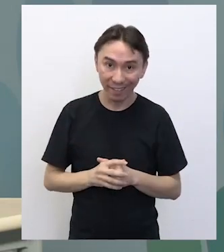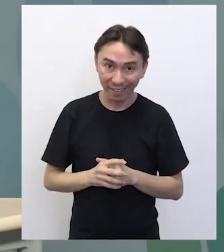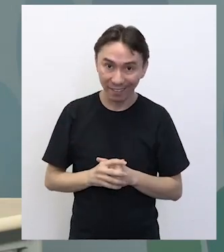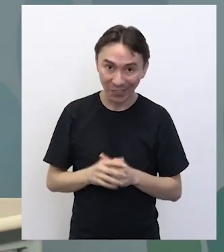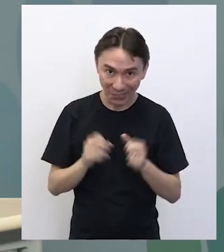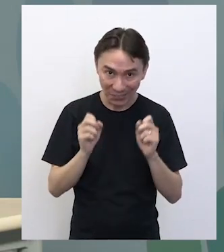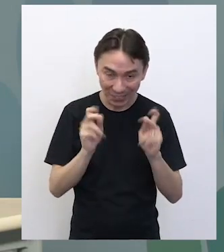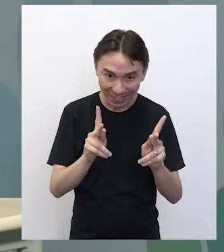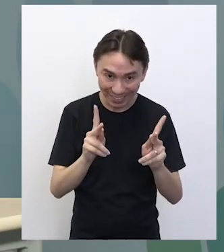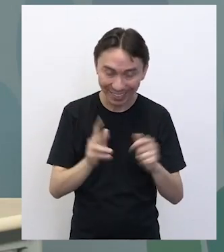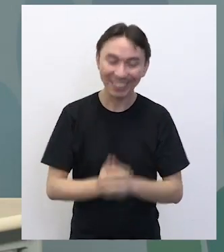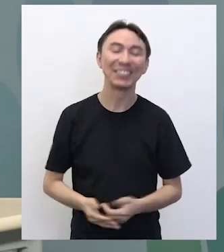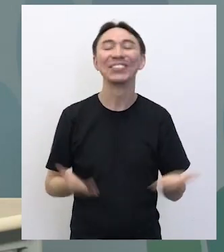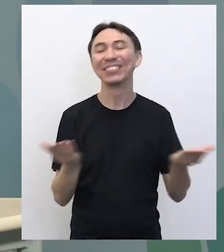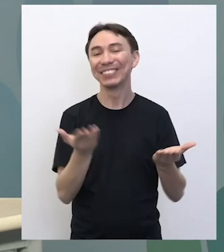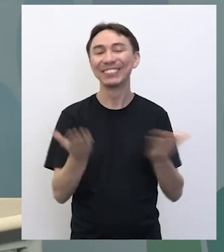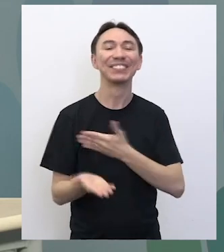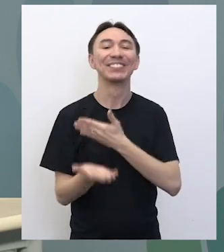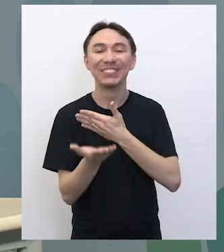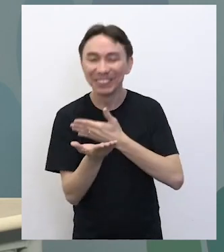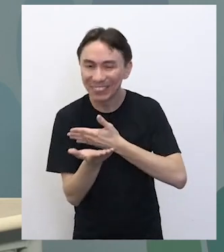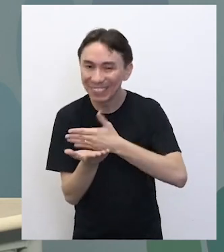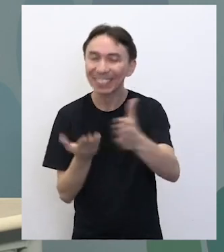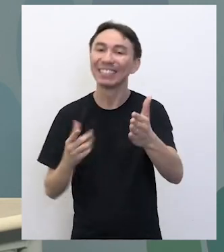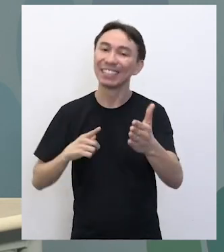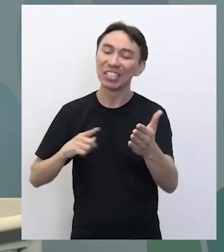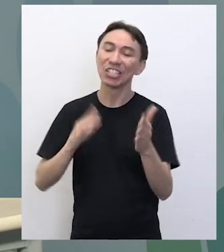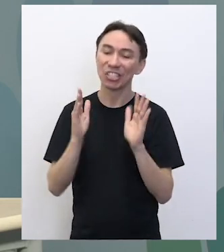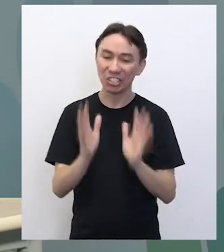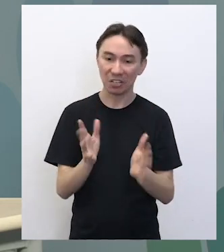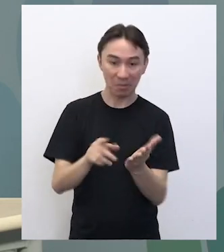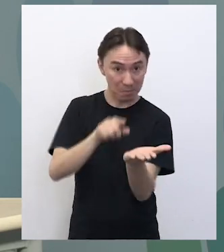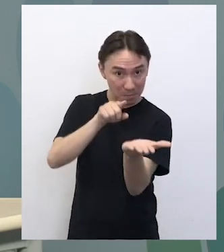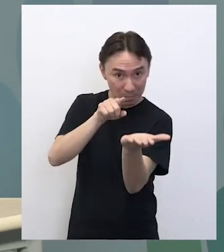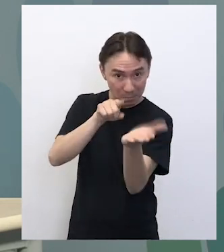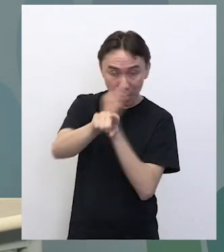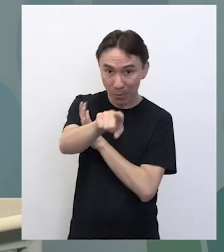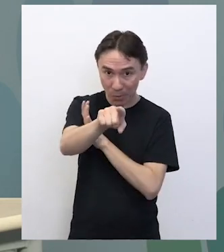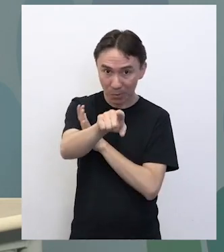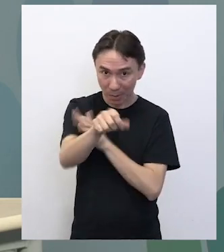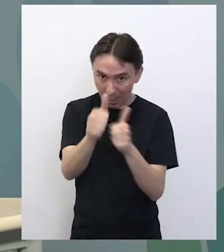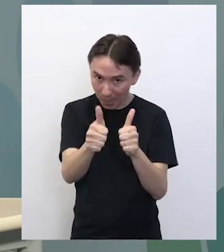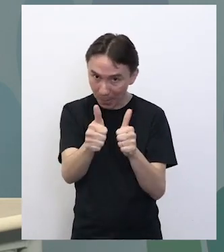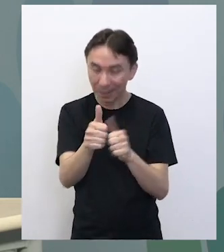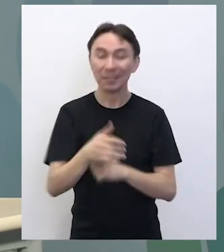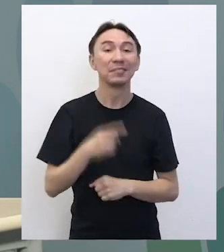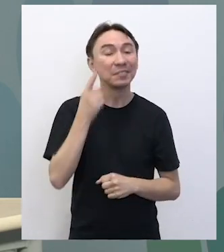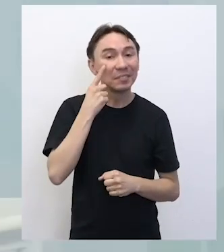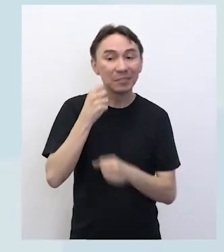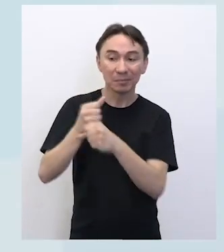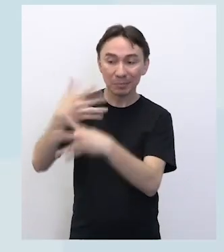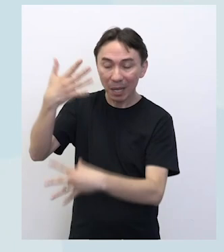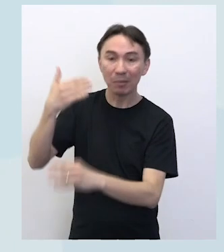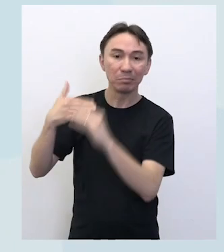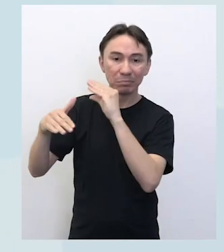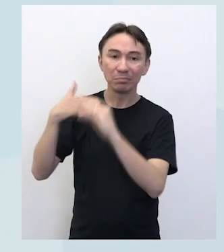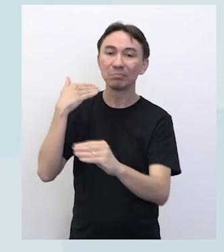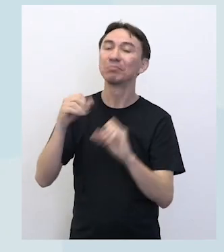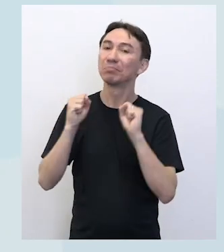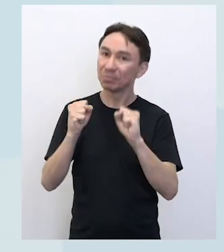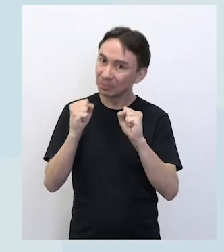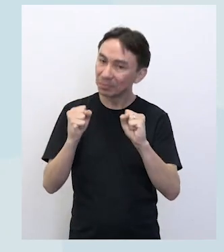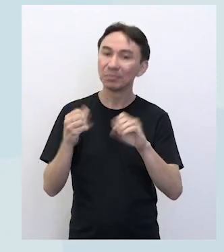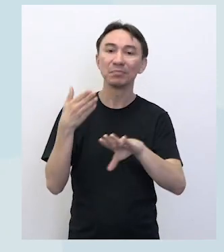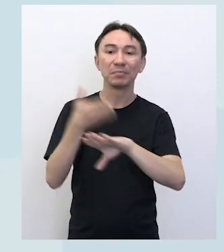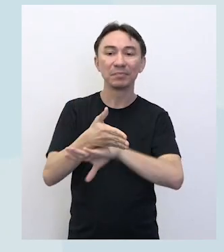de começar o nosso encontro de hoje já com uma pergunta, uma provocação para vocês participarem com a gente no chat. Coloco aí na tela para